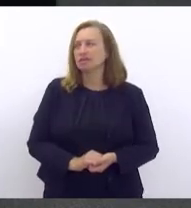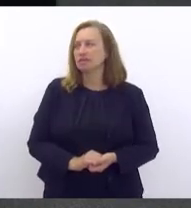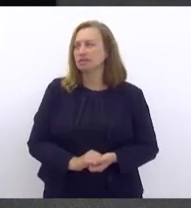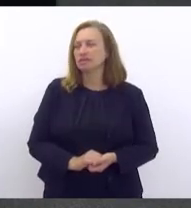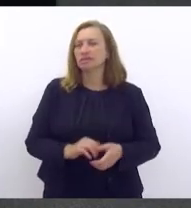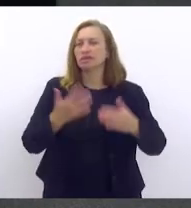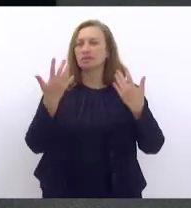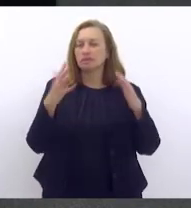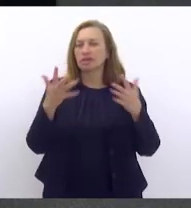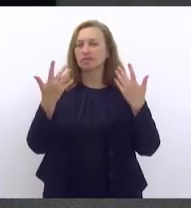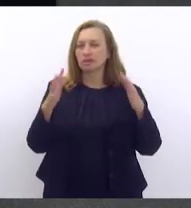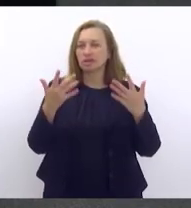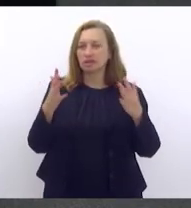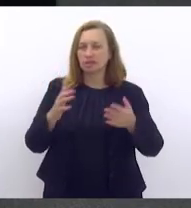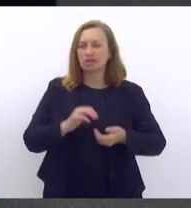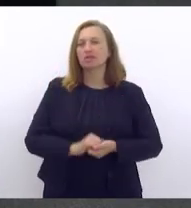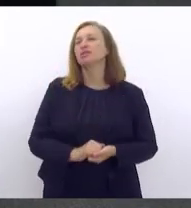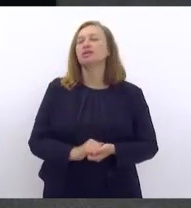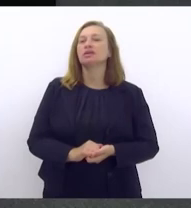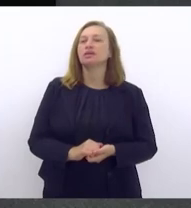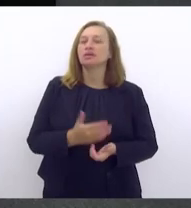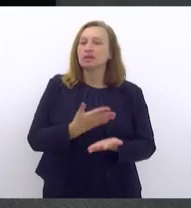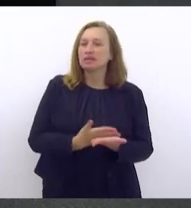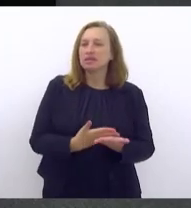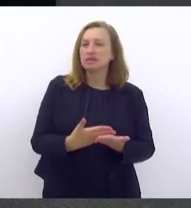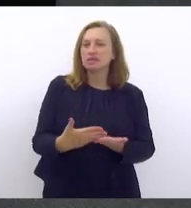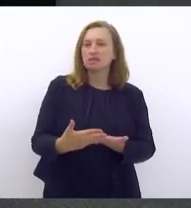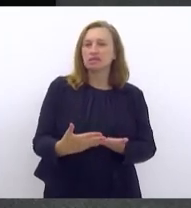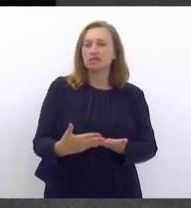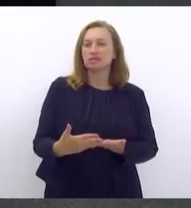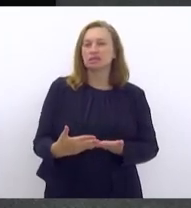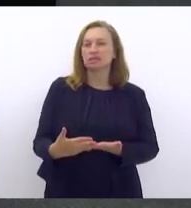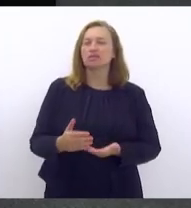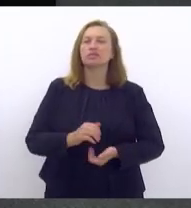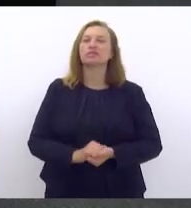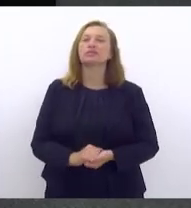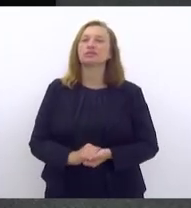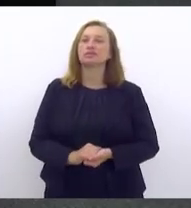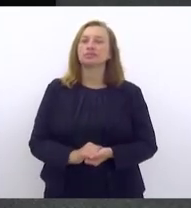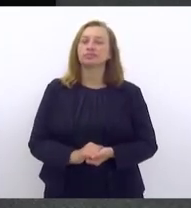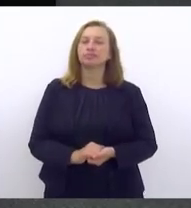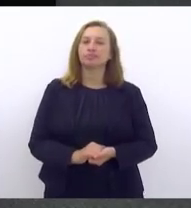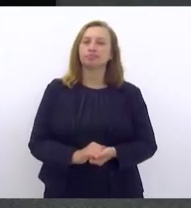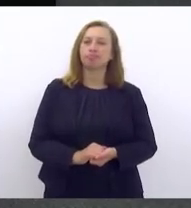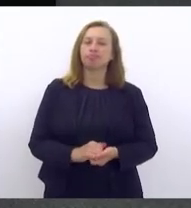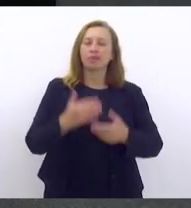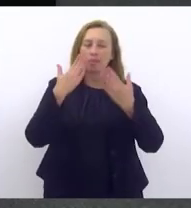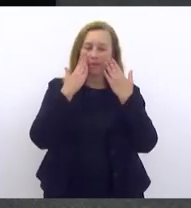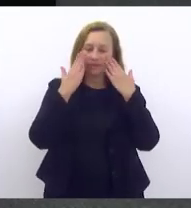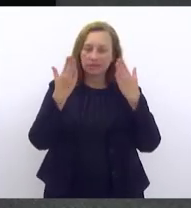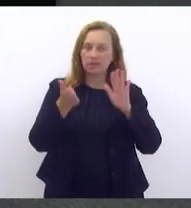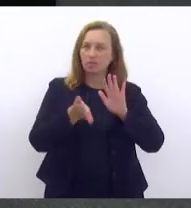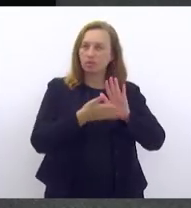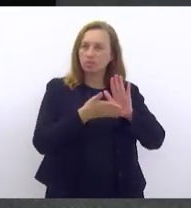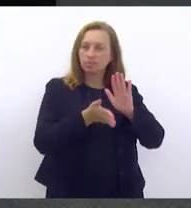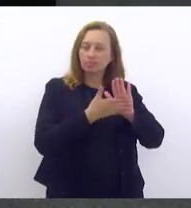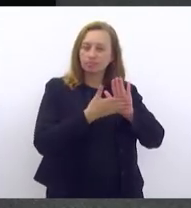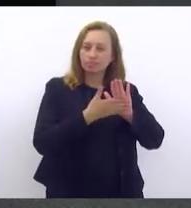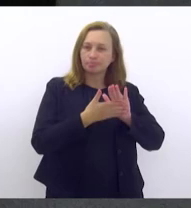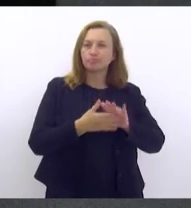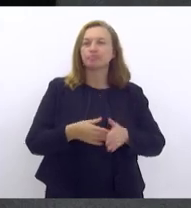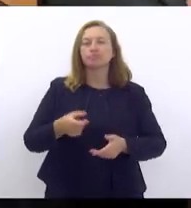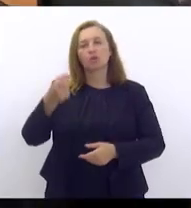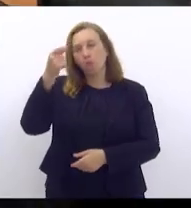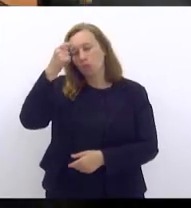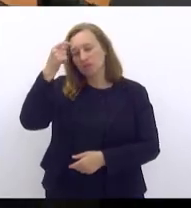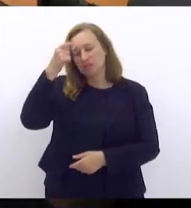parabenizo pelo vanguardismo e pela proposta aqui apresentada e pelo